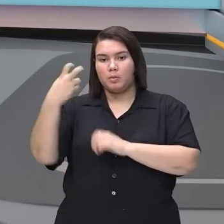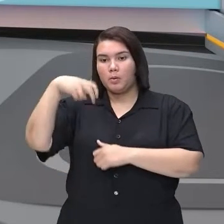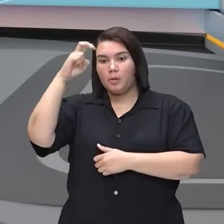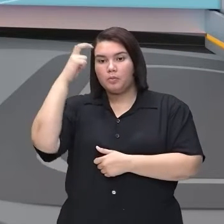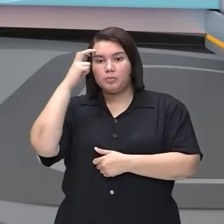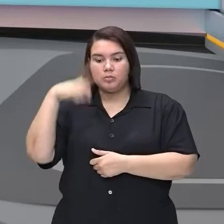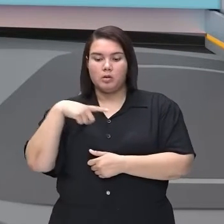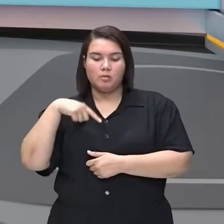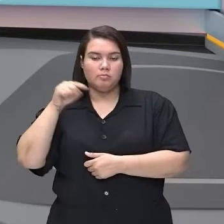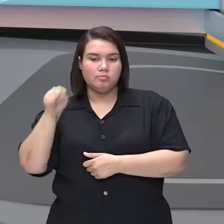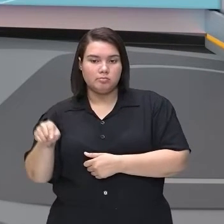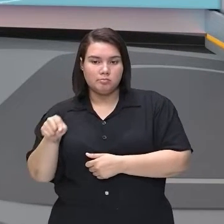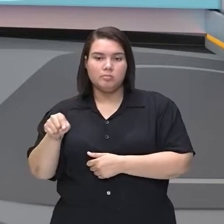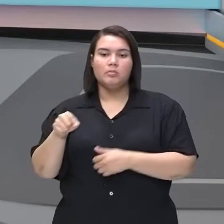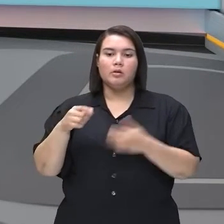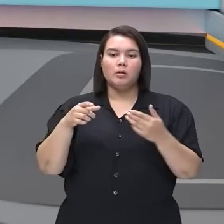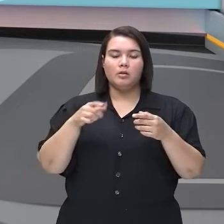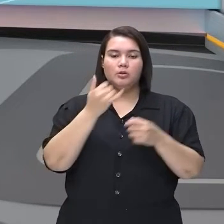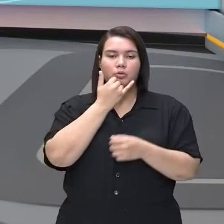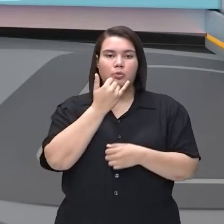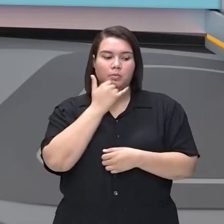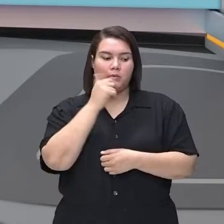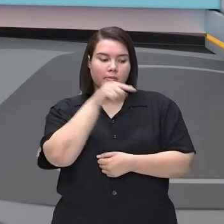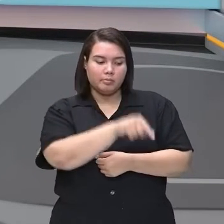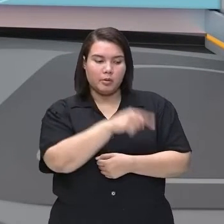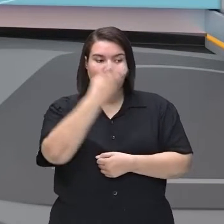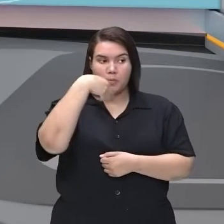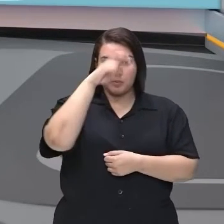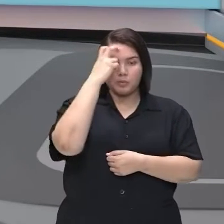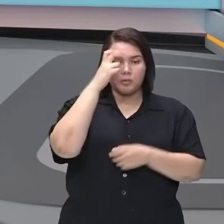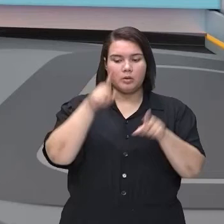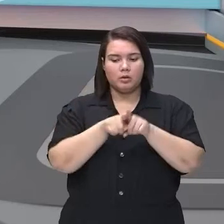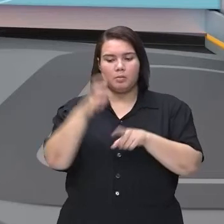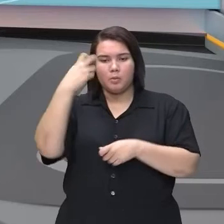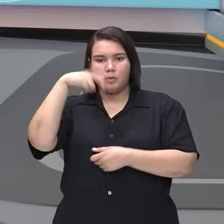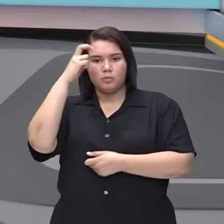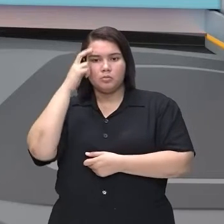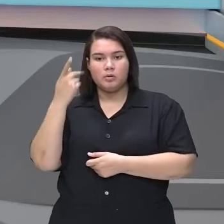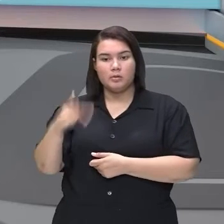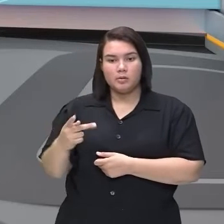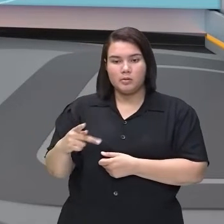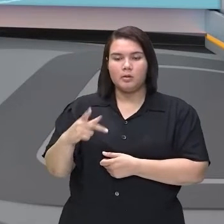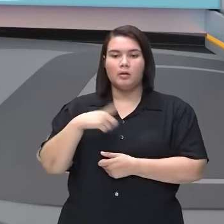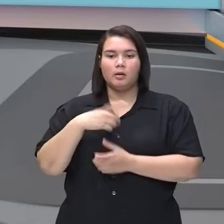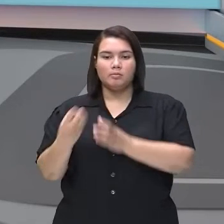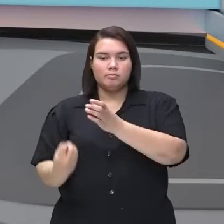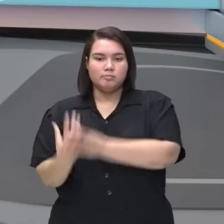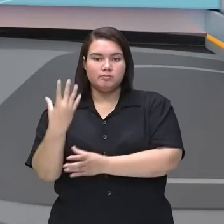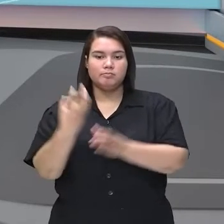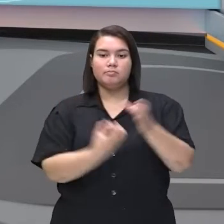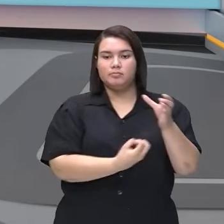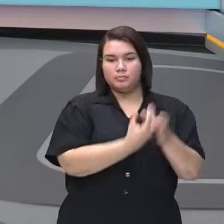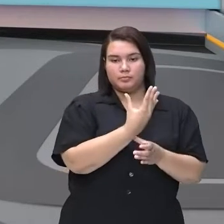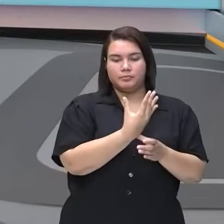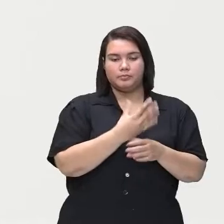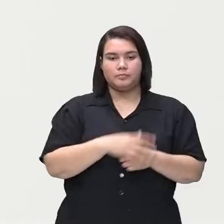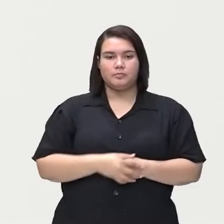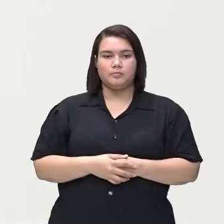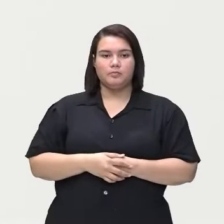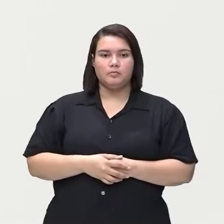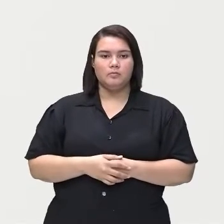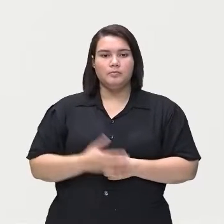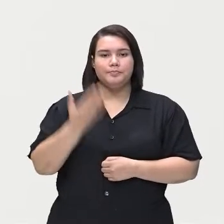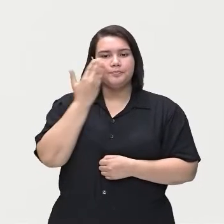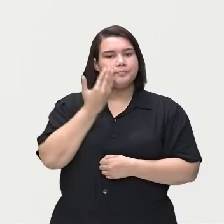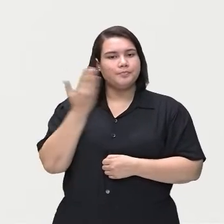em Roma, na cidade de Roma, com a cultura que foi desenvolvida em toda a região da Grécia. Na questão da diversão,